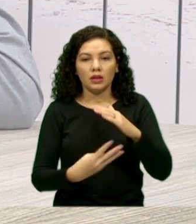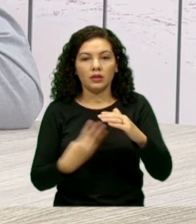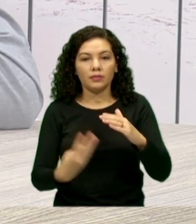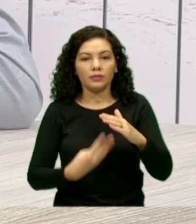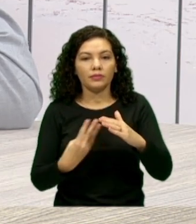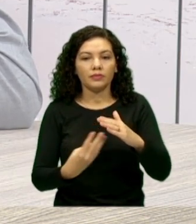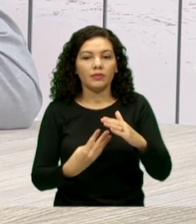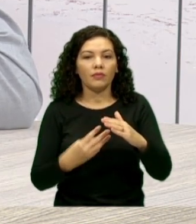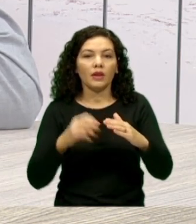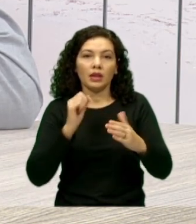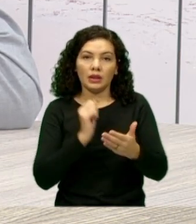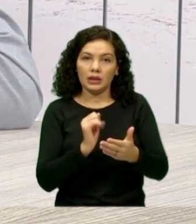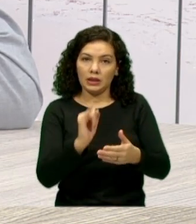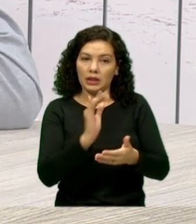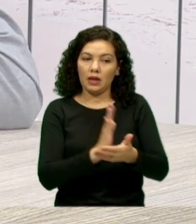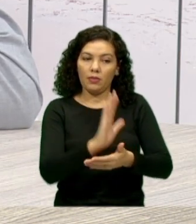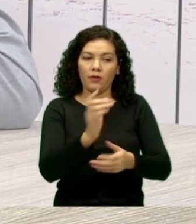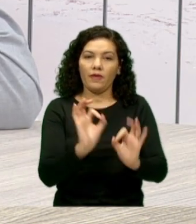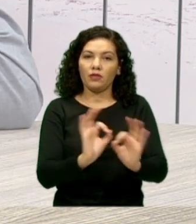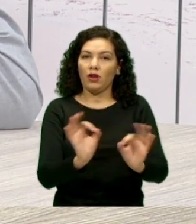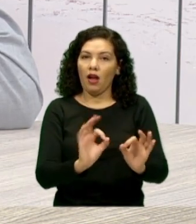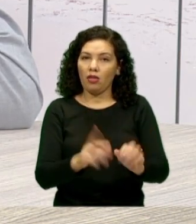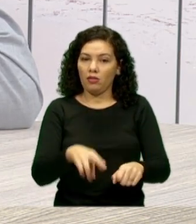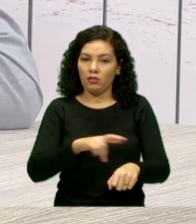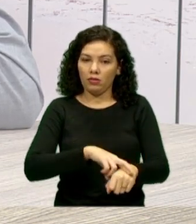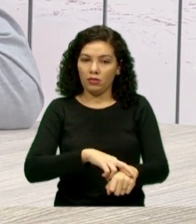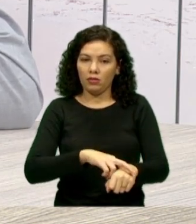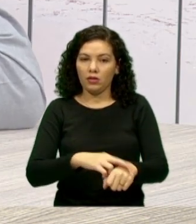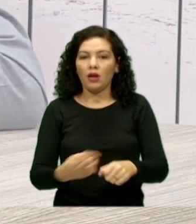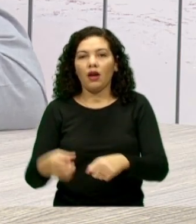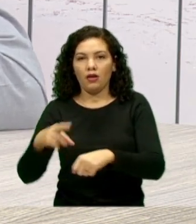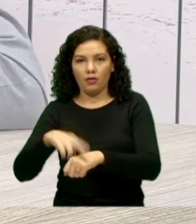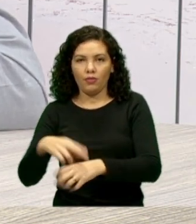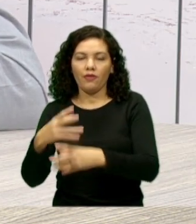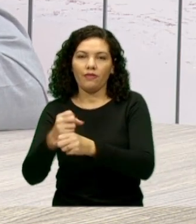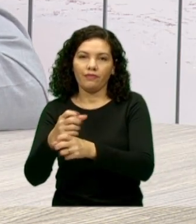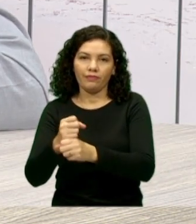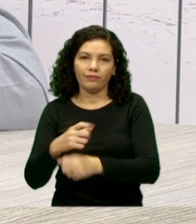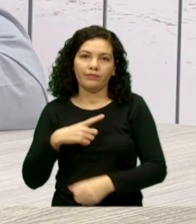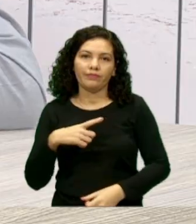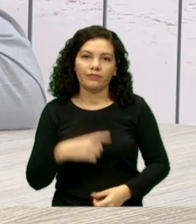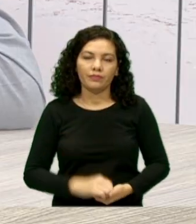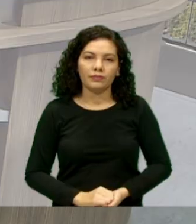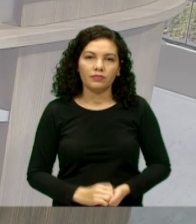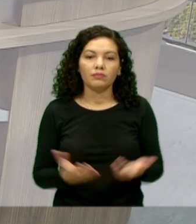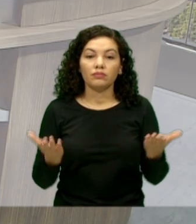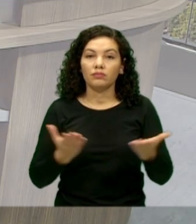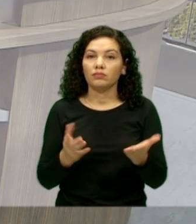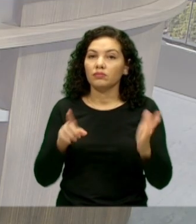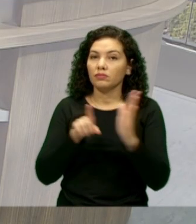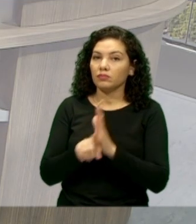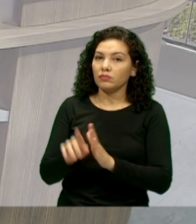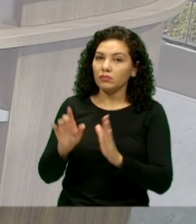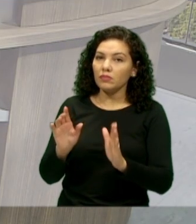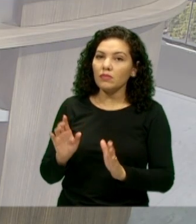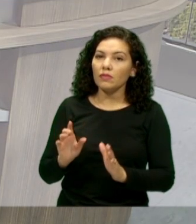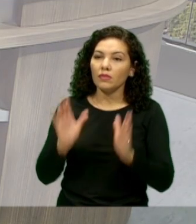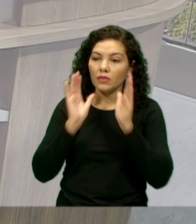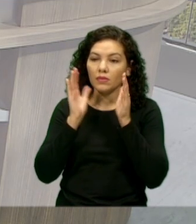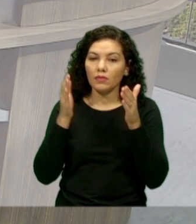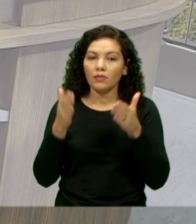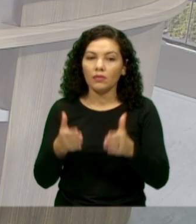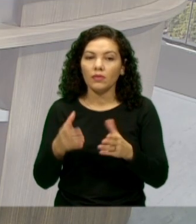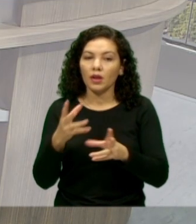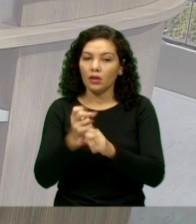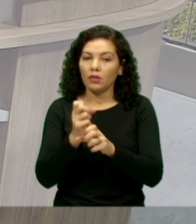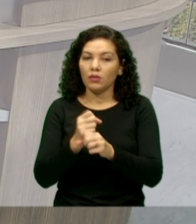terceirizado sem aprovação do Conselho, nós reprovamos as contas. Tá, e agora eu vou perguntar especificamente